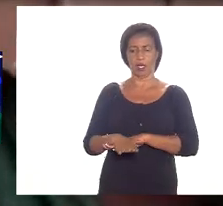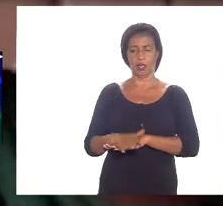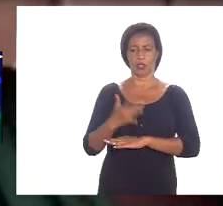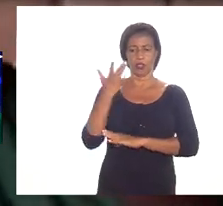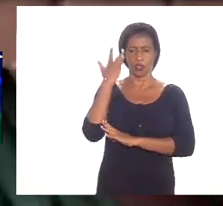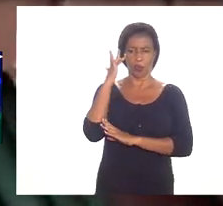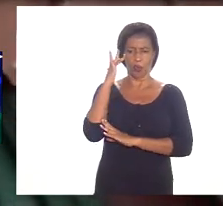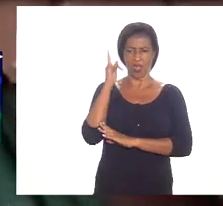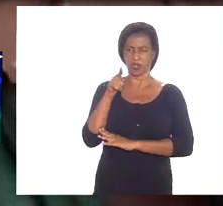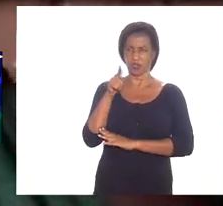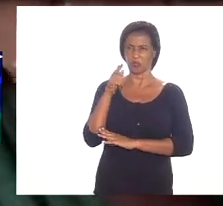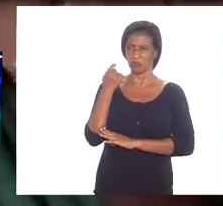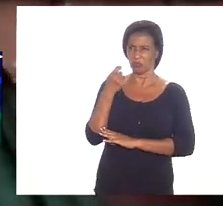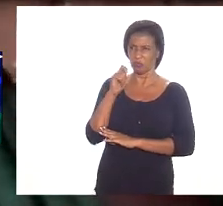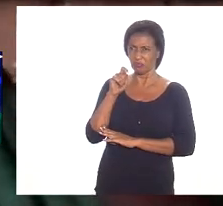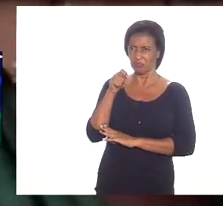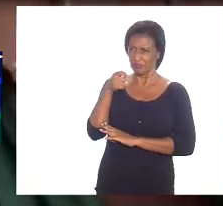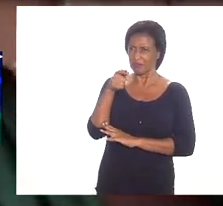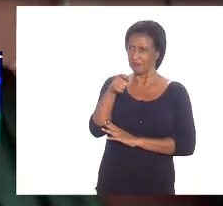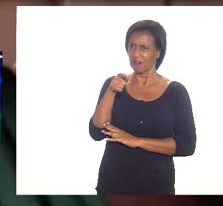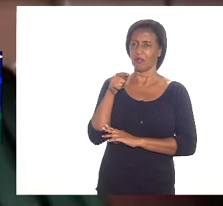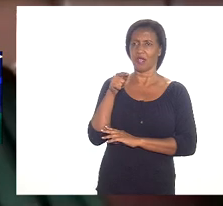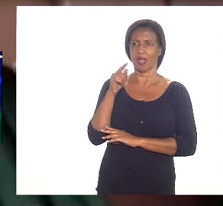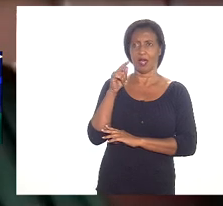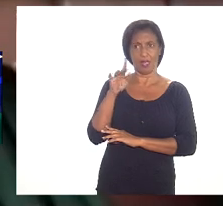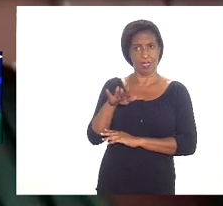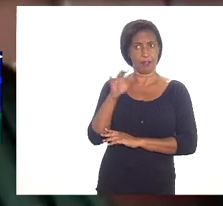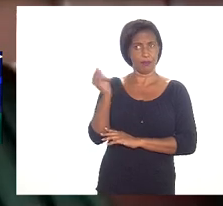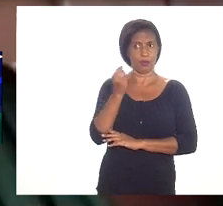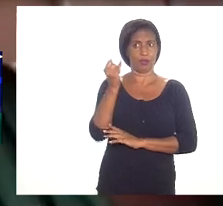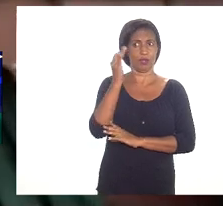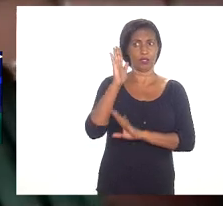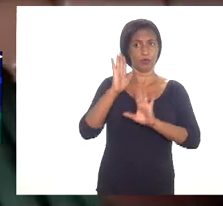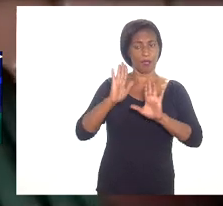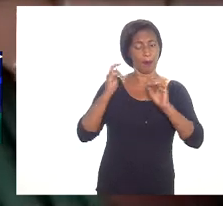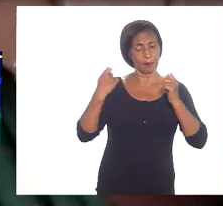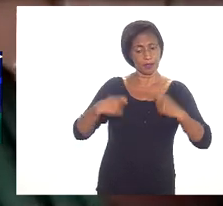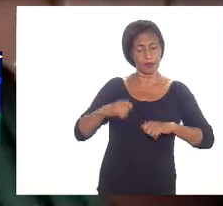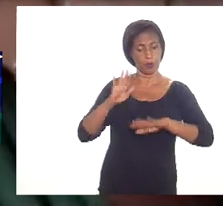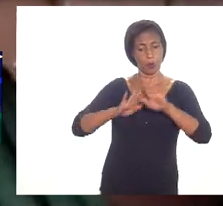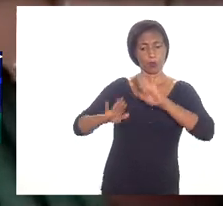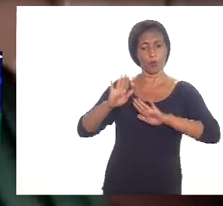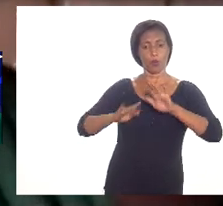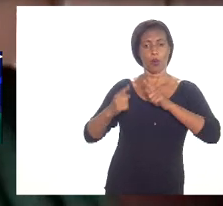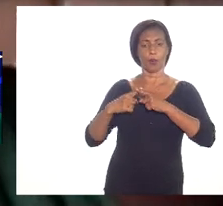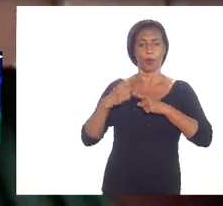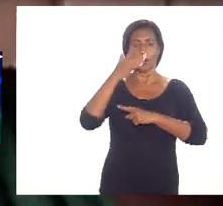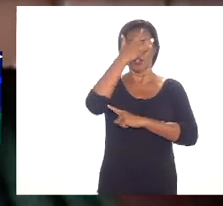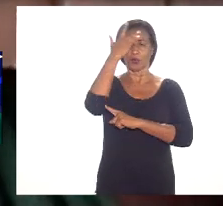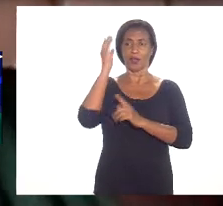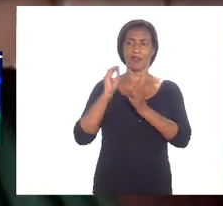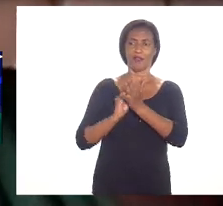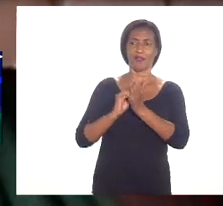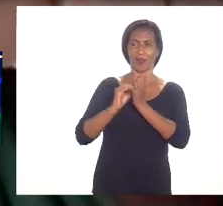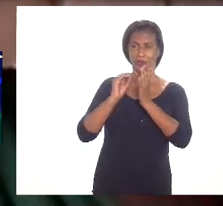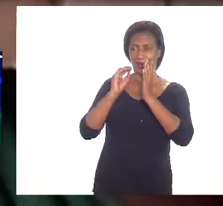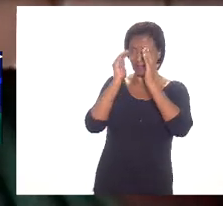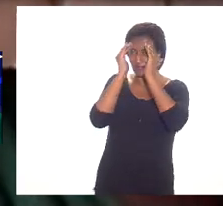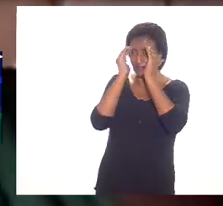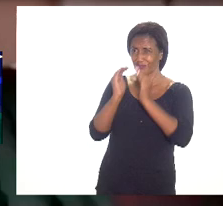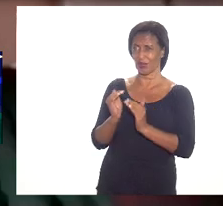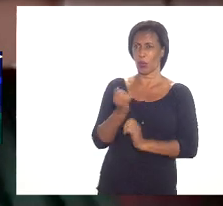pertinente a finalização do deputado Luiz Paulo mas acho que a gente precisa e se salvar Porque as pessoas não respeitam a